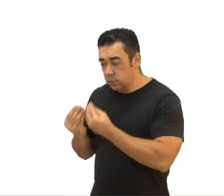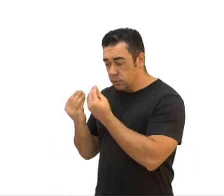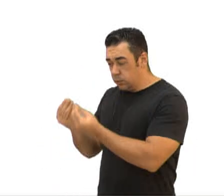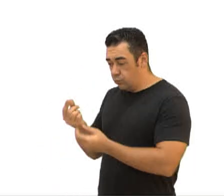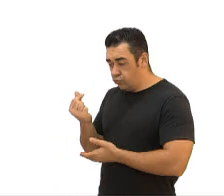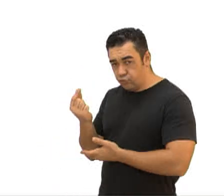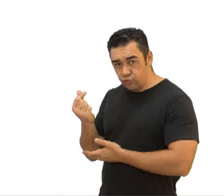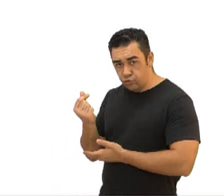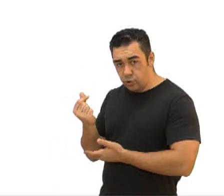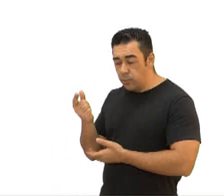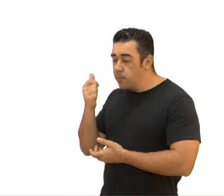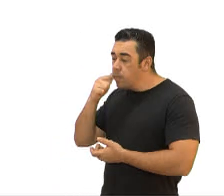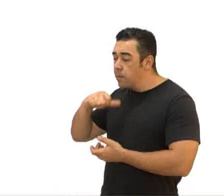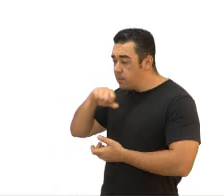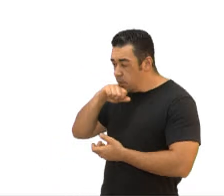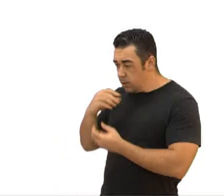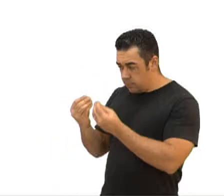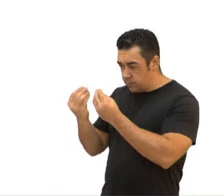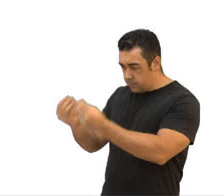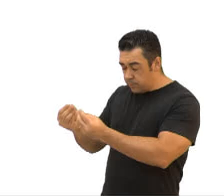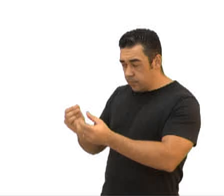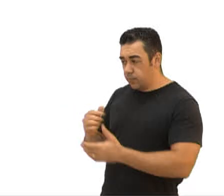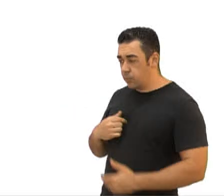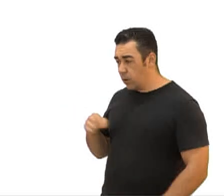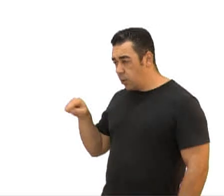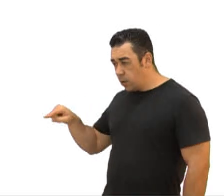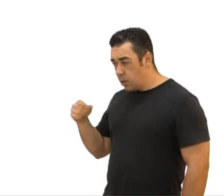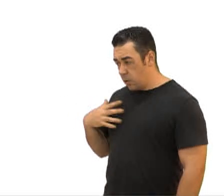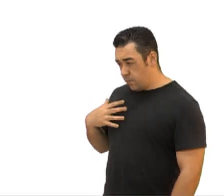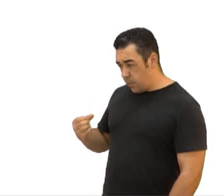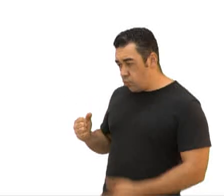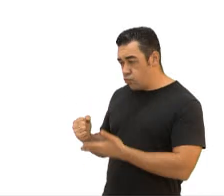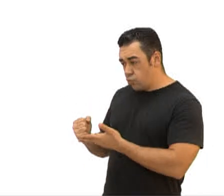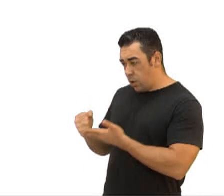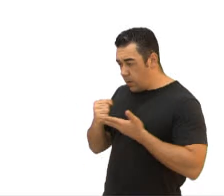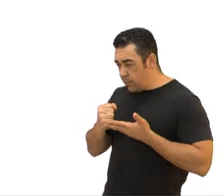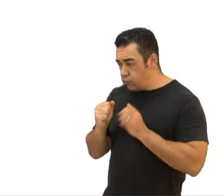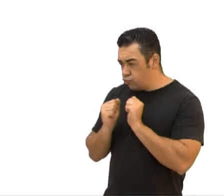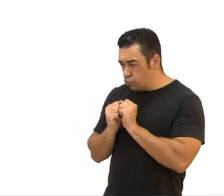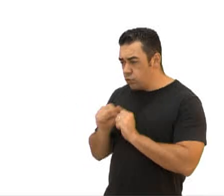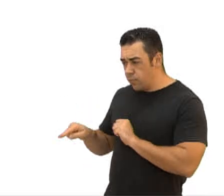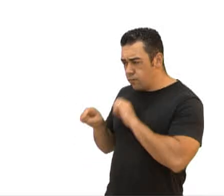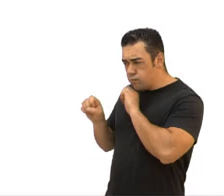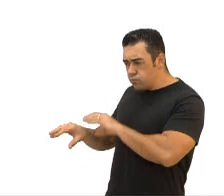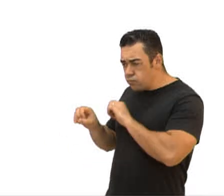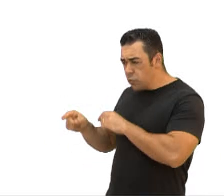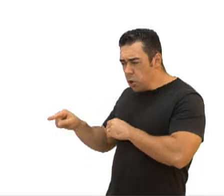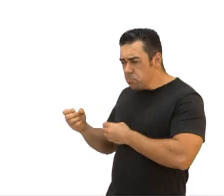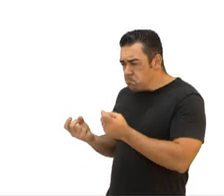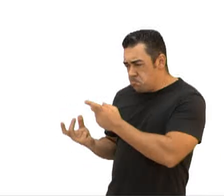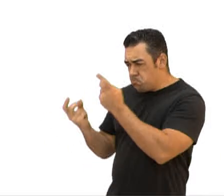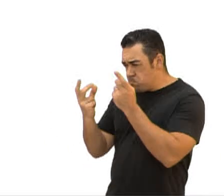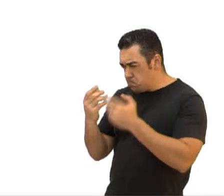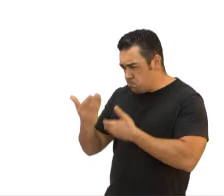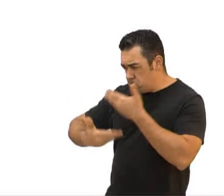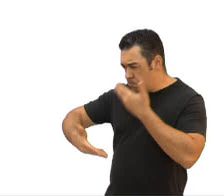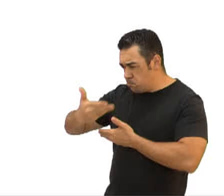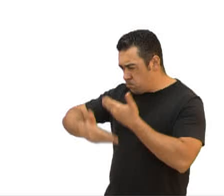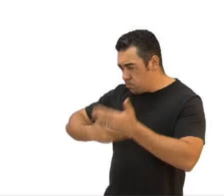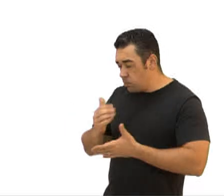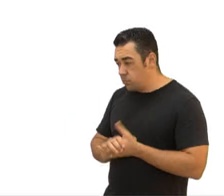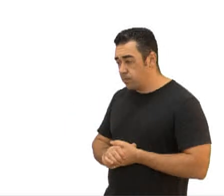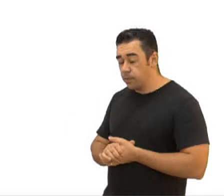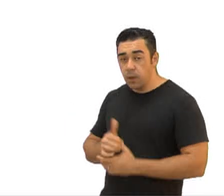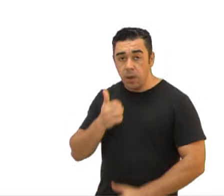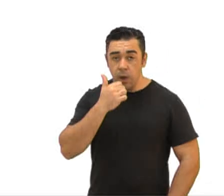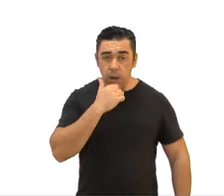moedas para a mãe de Aladim e disse: levarei o rapaz e vou fazer dele um grande comerciante. A mãe, vendo que o